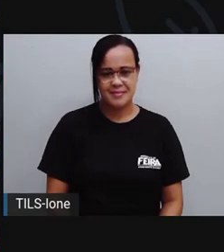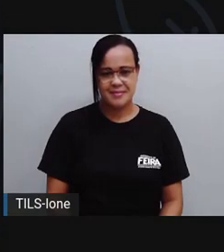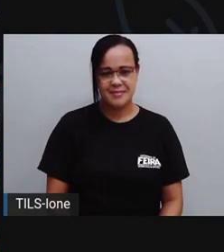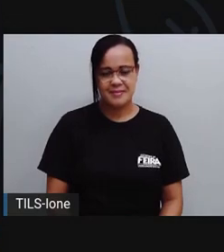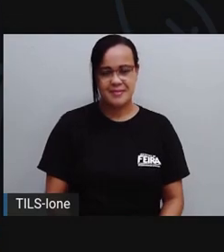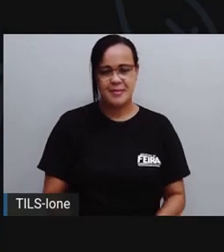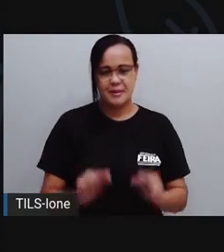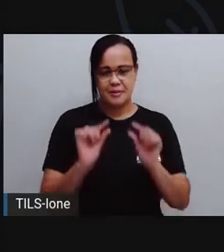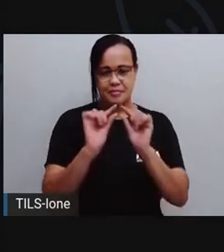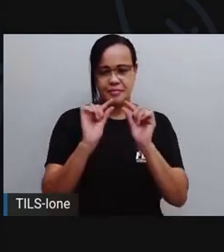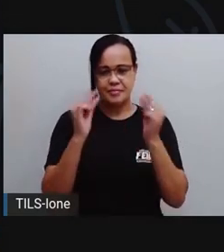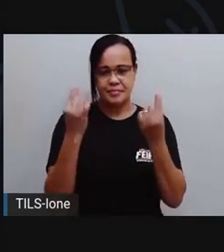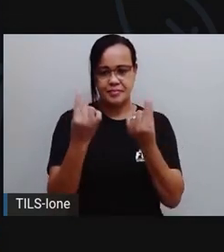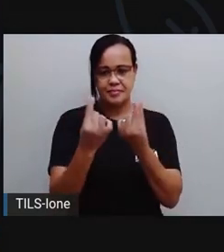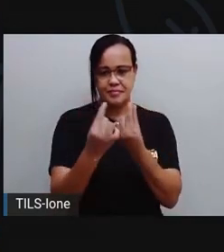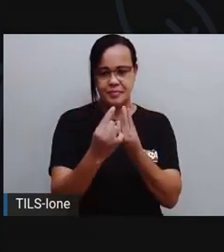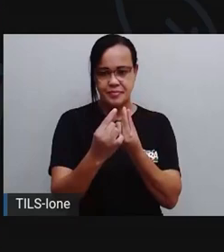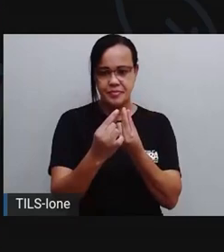para vocês verem, né?